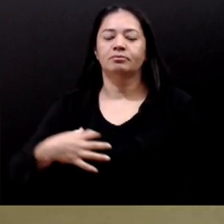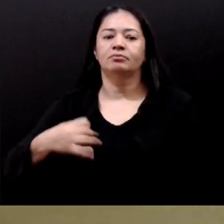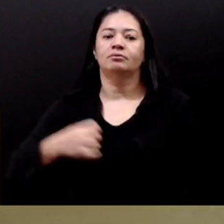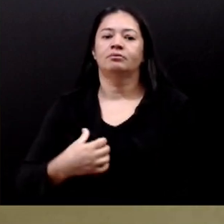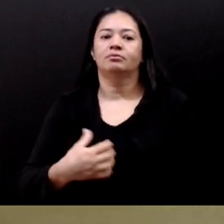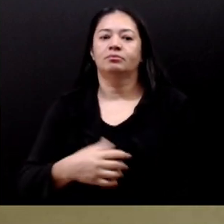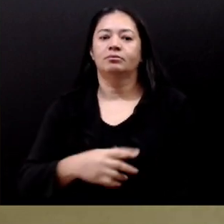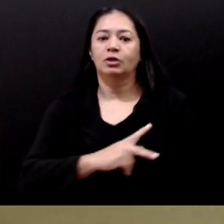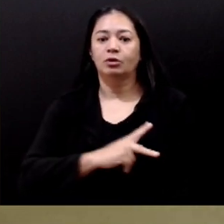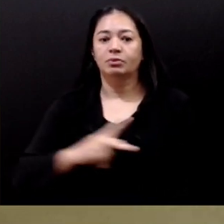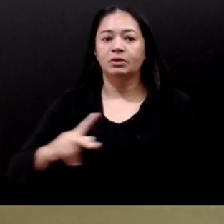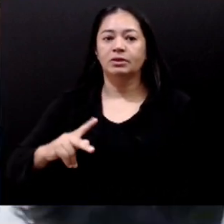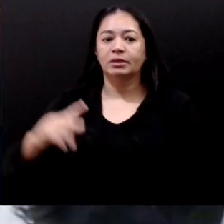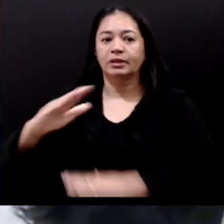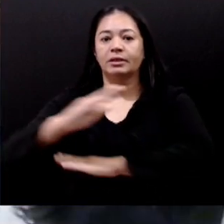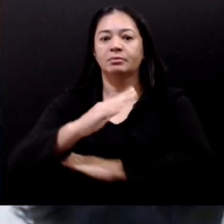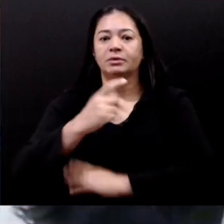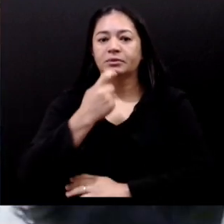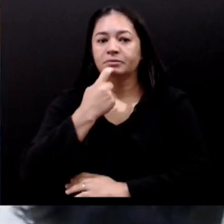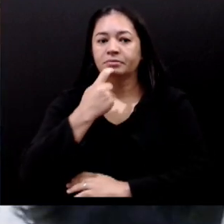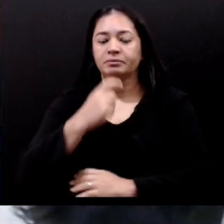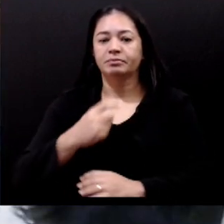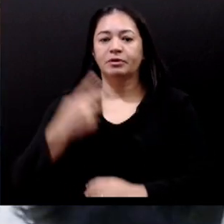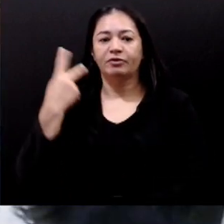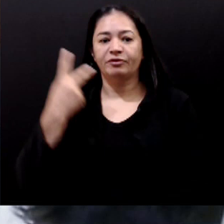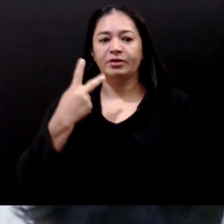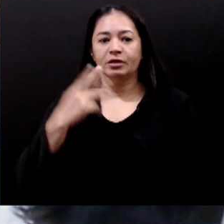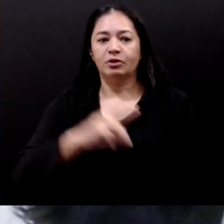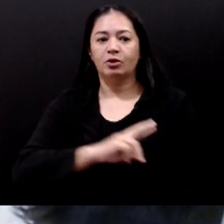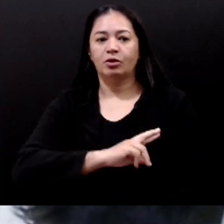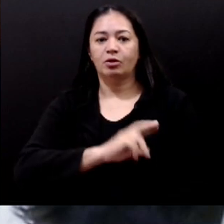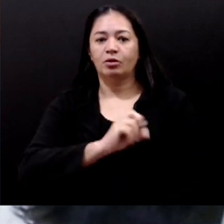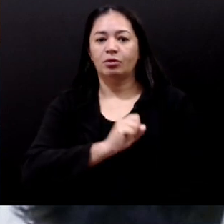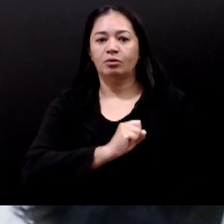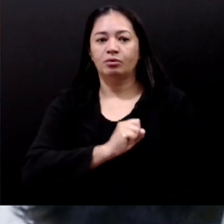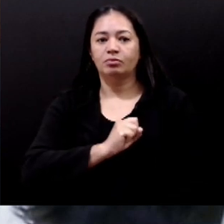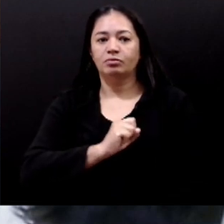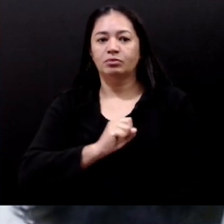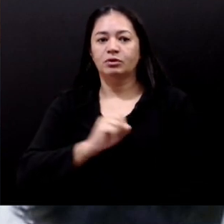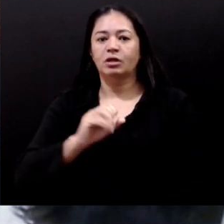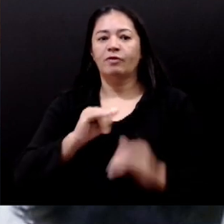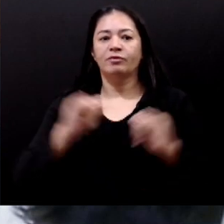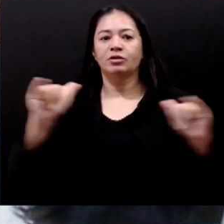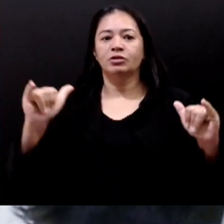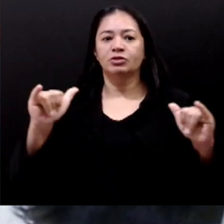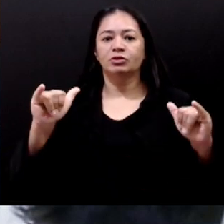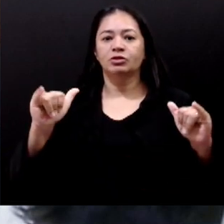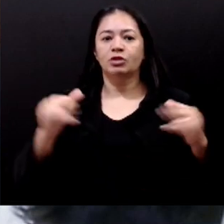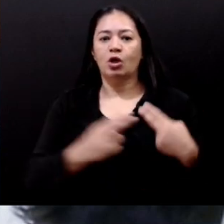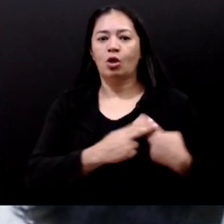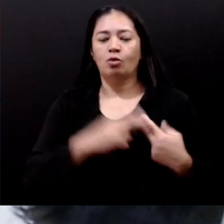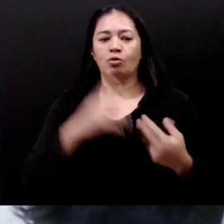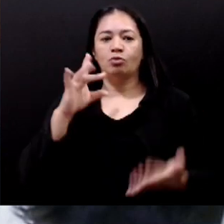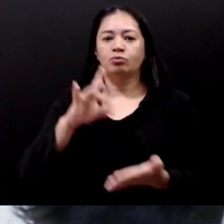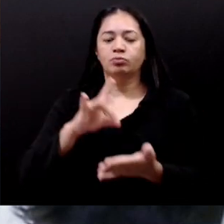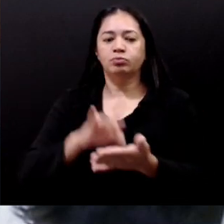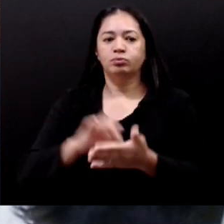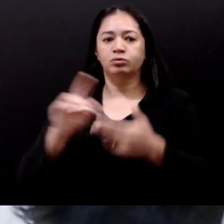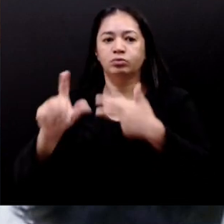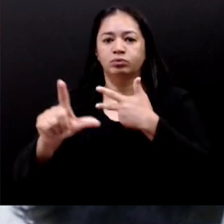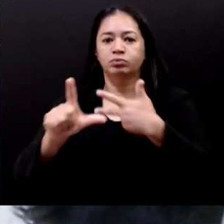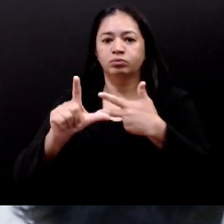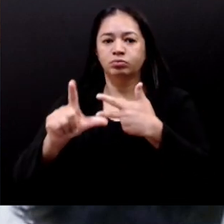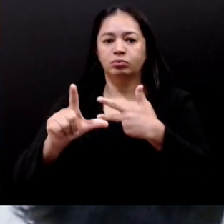de Campinas, vereador Luiz Rossini, decretou luto oficial de 3 dias no Legislativo pelo falecimento